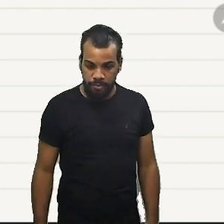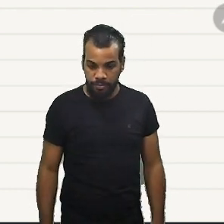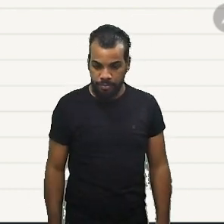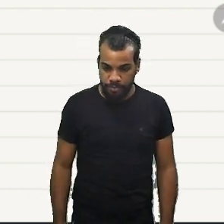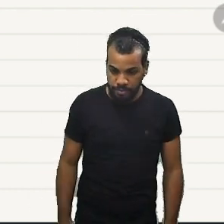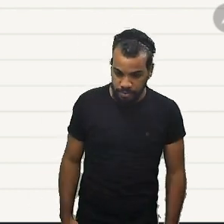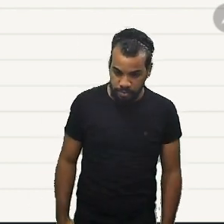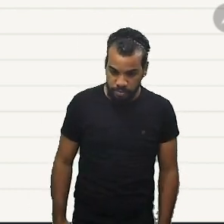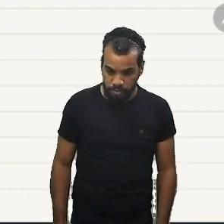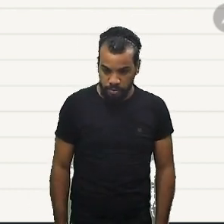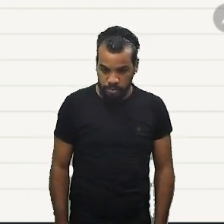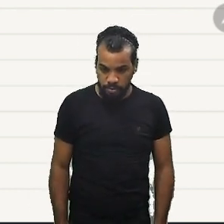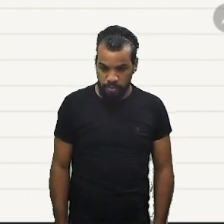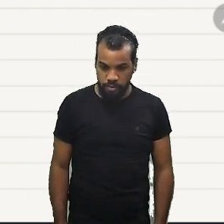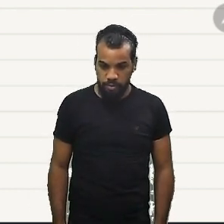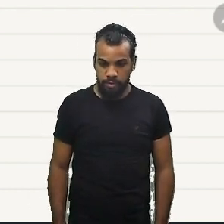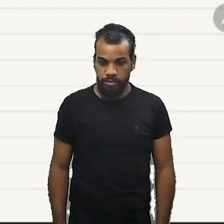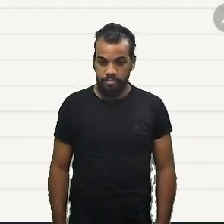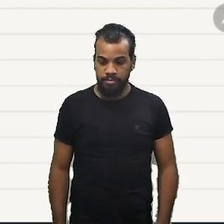viu? Quimio,